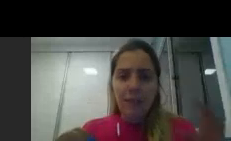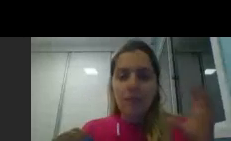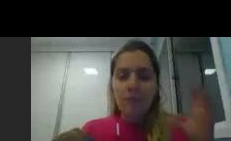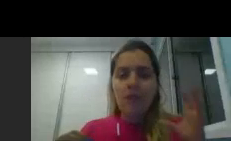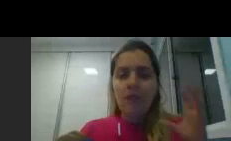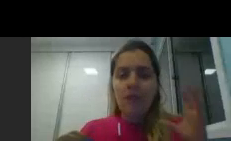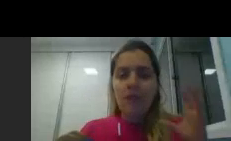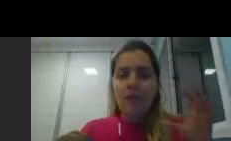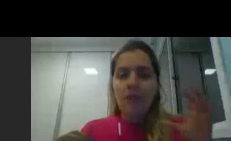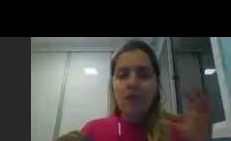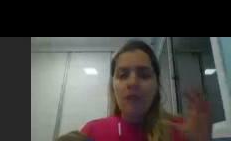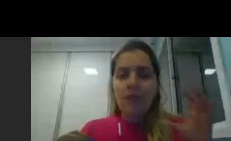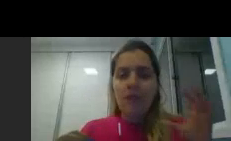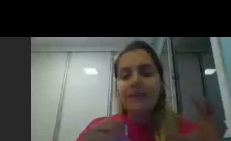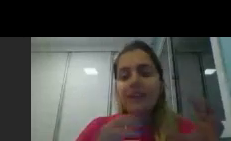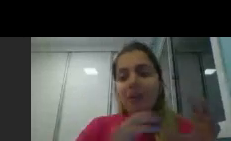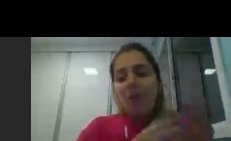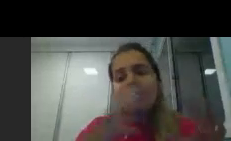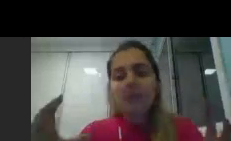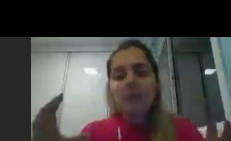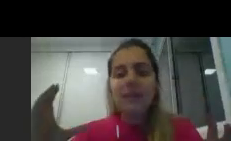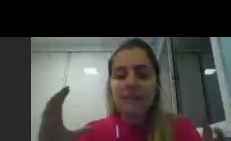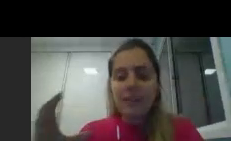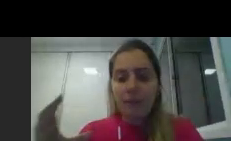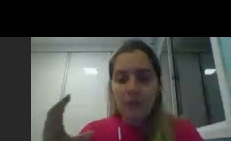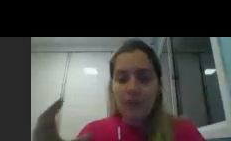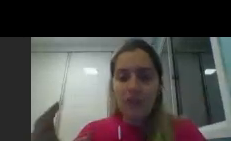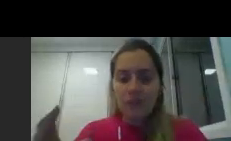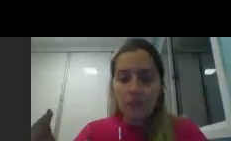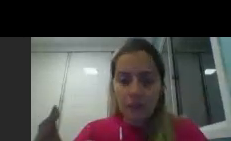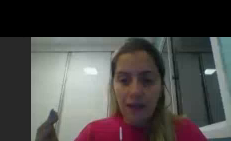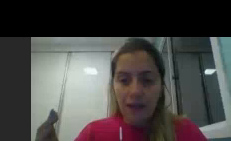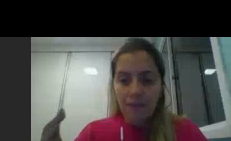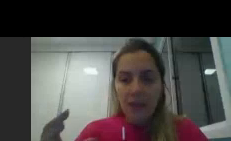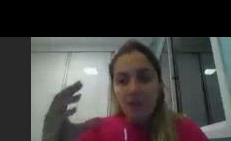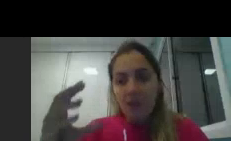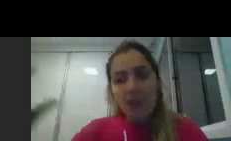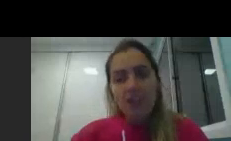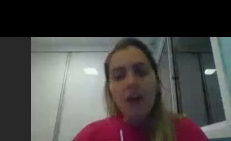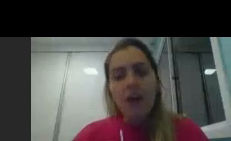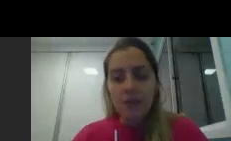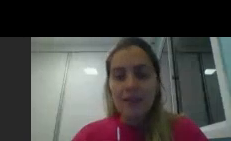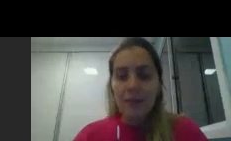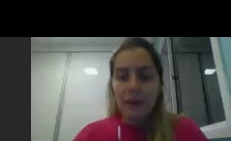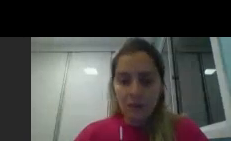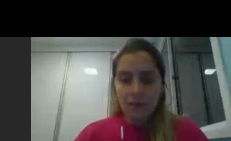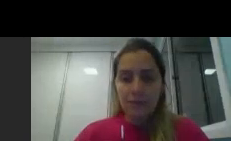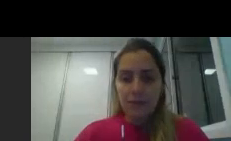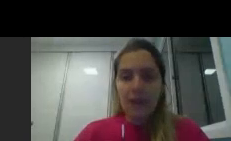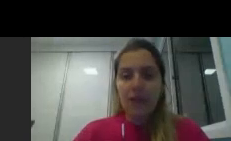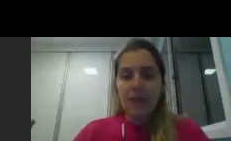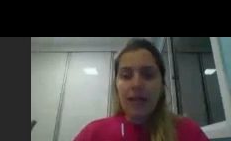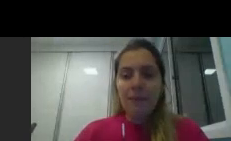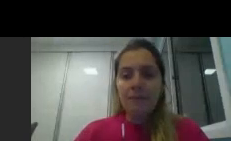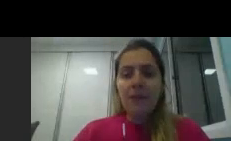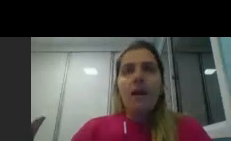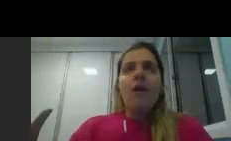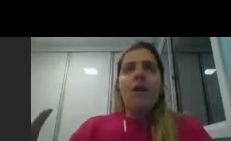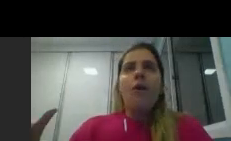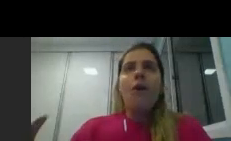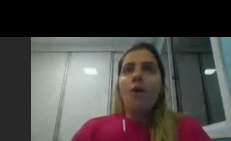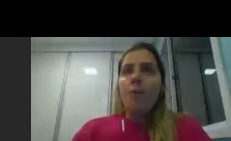o sistema imune da mãe, ele vai ter contato com esse sangue positivo do bebê somente na hora do nascimento,